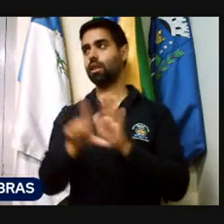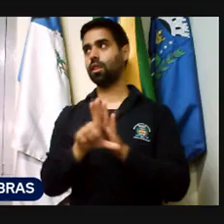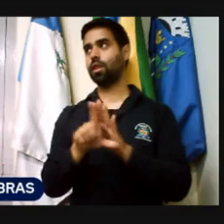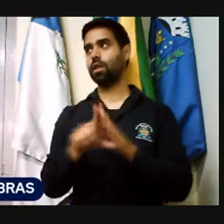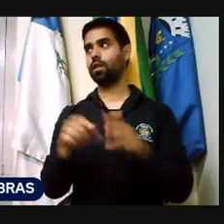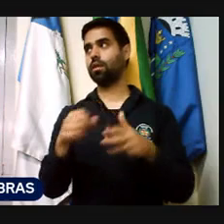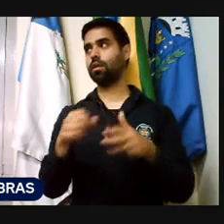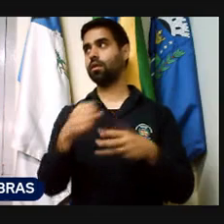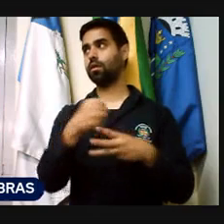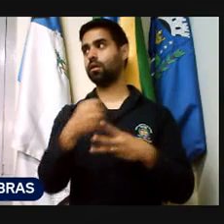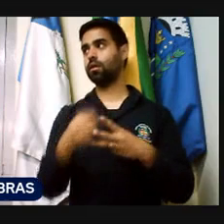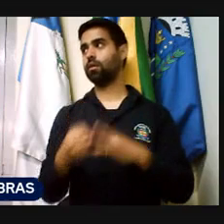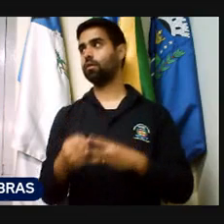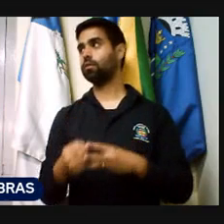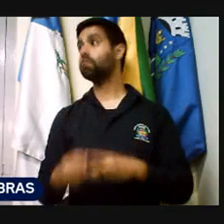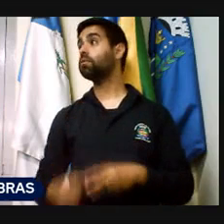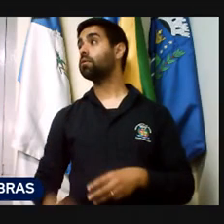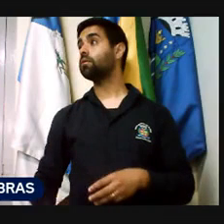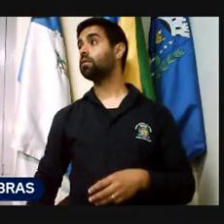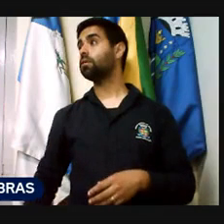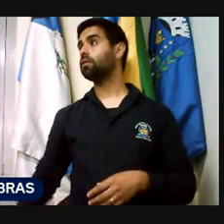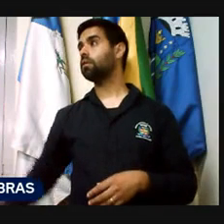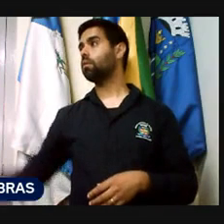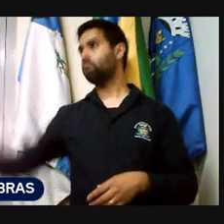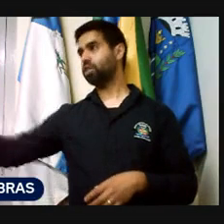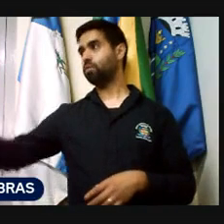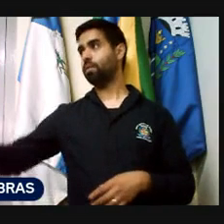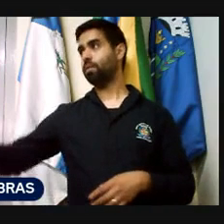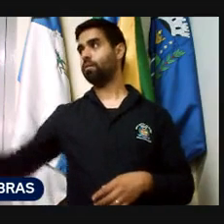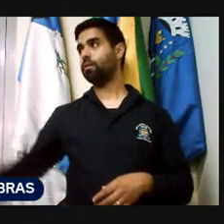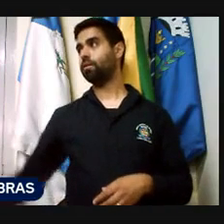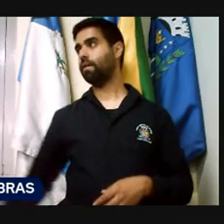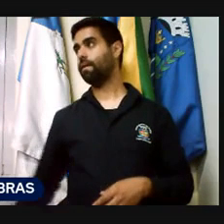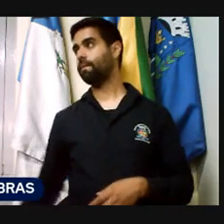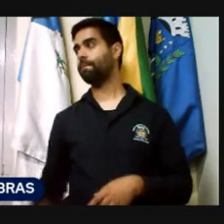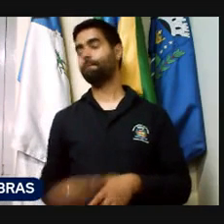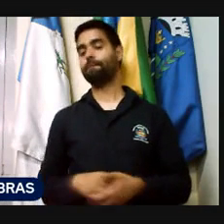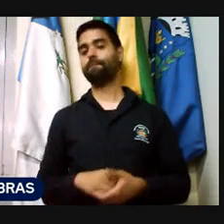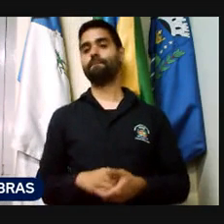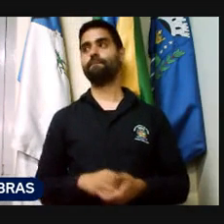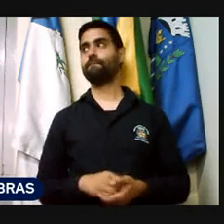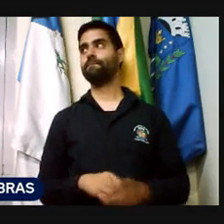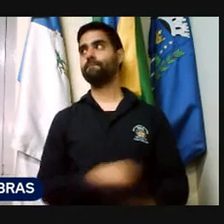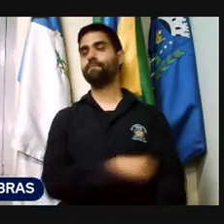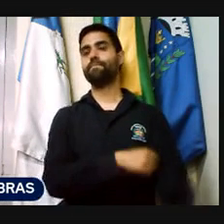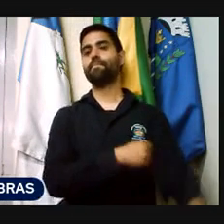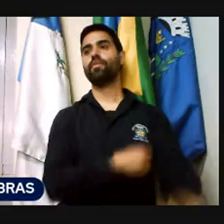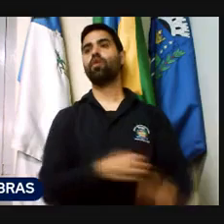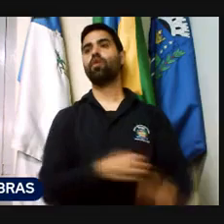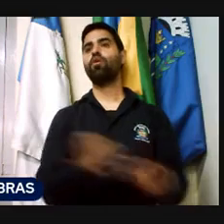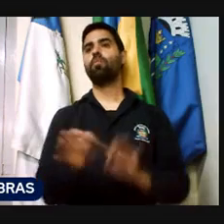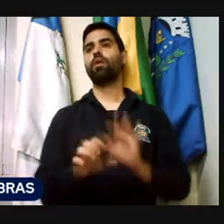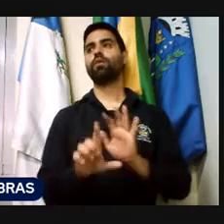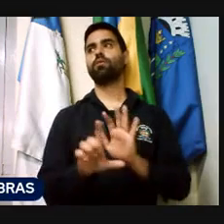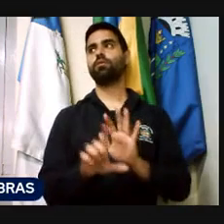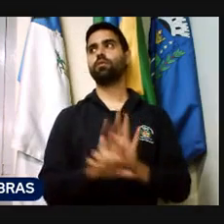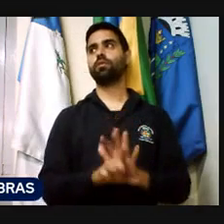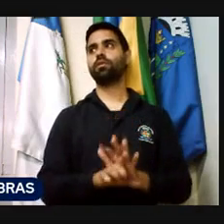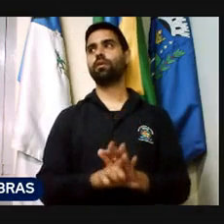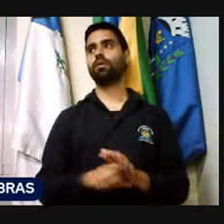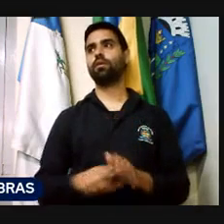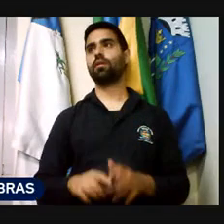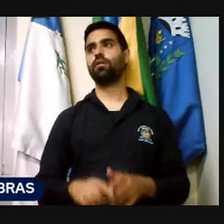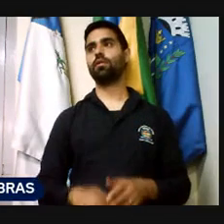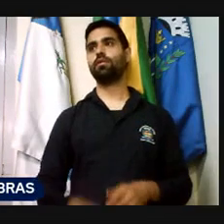do disposto no artigo 60, merecendo sua regular tramitação e aprovação pelas razões que passa a expor. O presente projeto traz em seu bojo